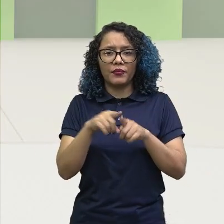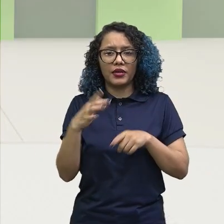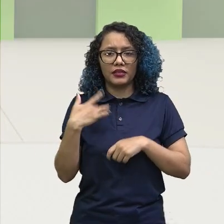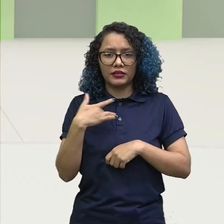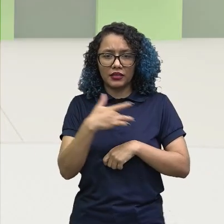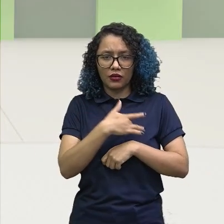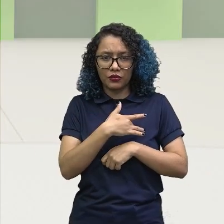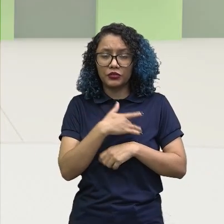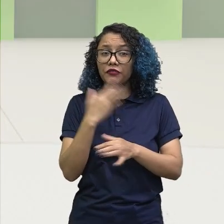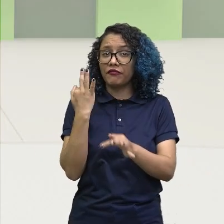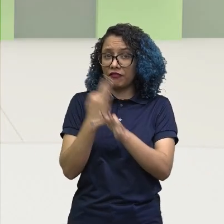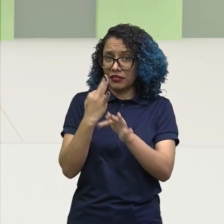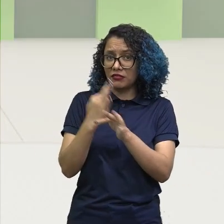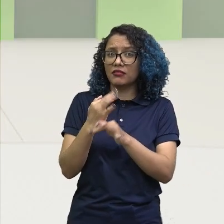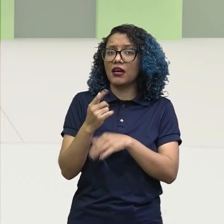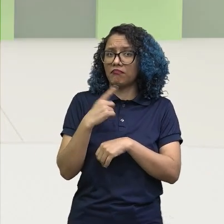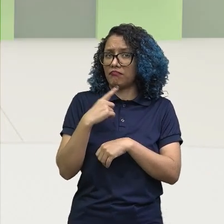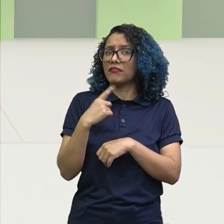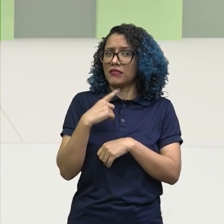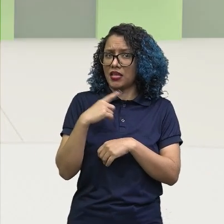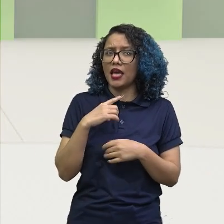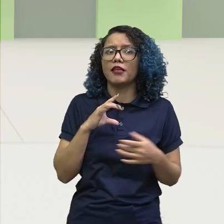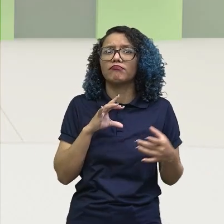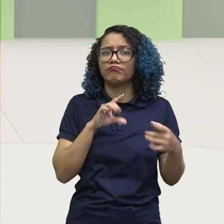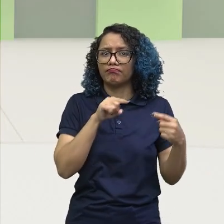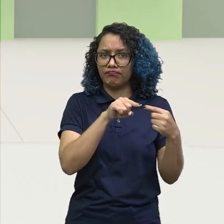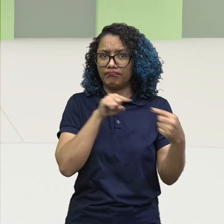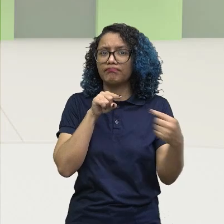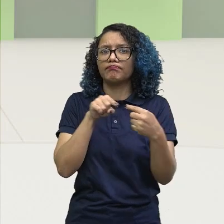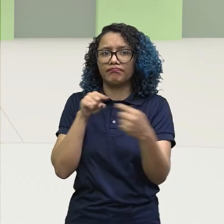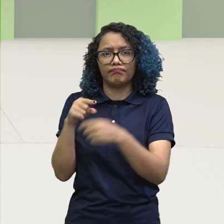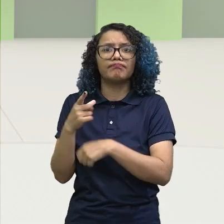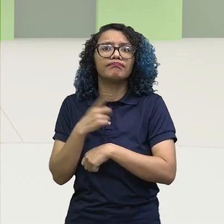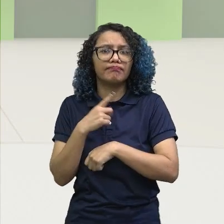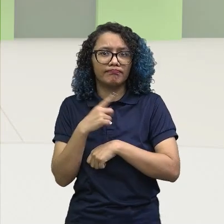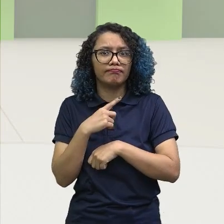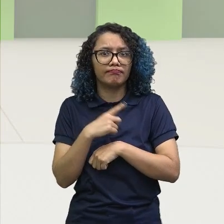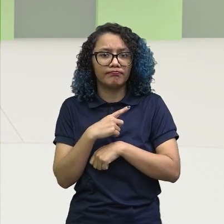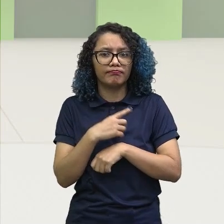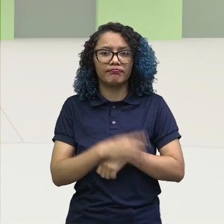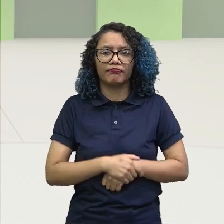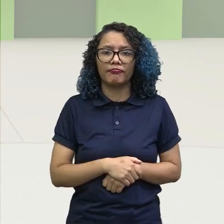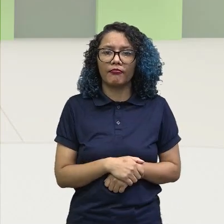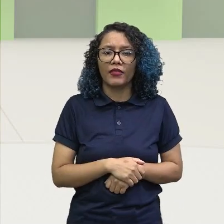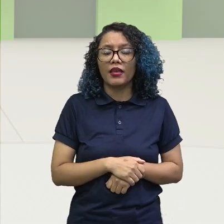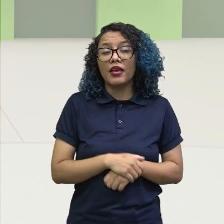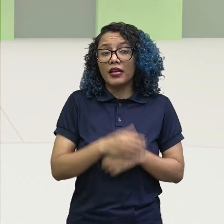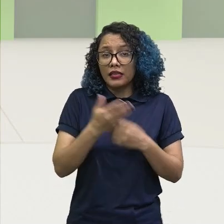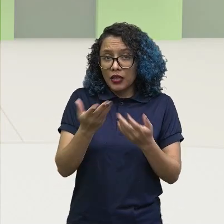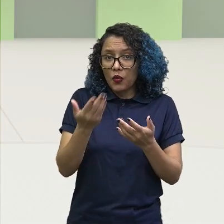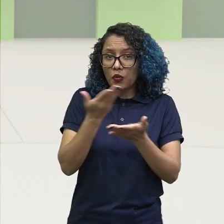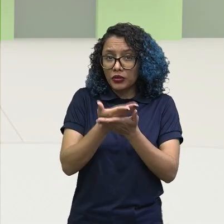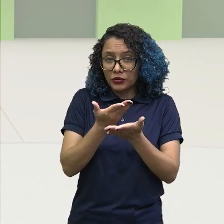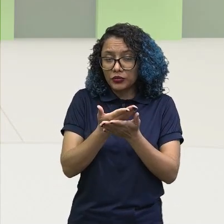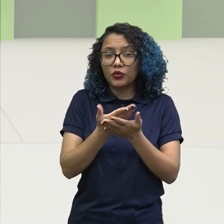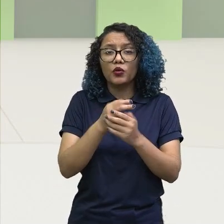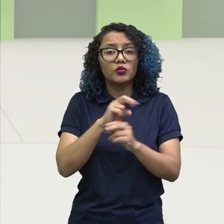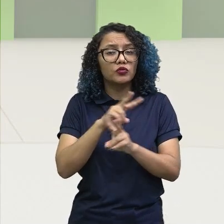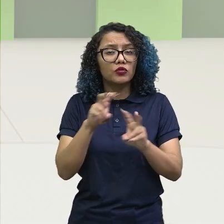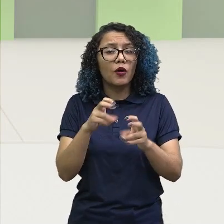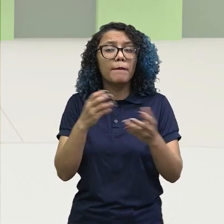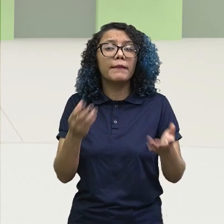a física está aí. E uma delas, nós falamos sobre as radiações. E